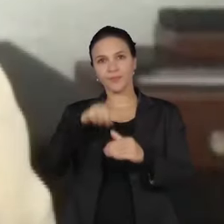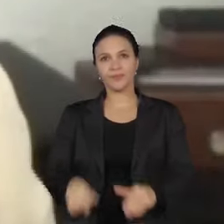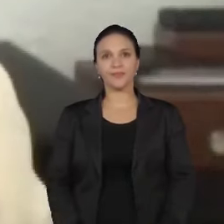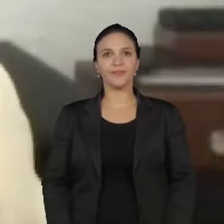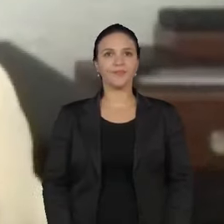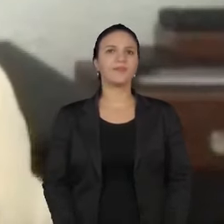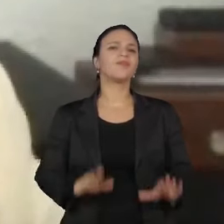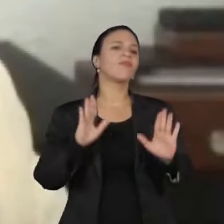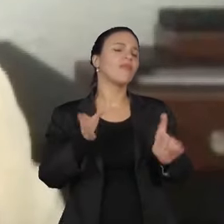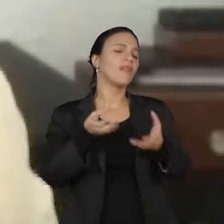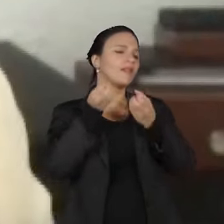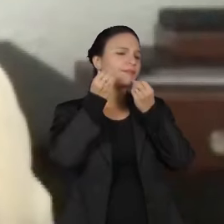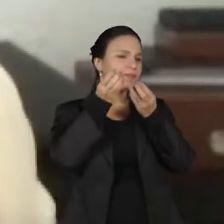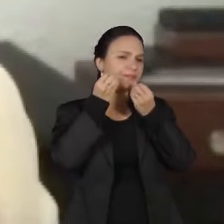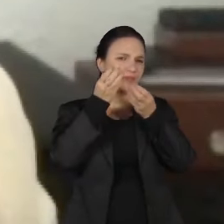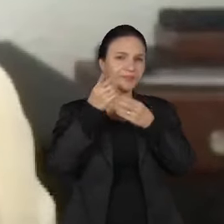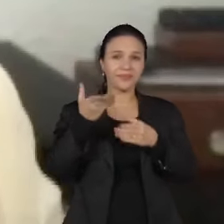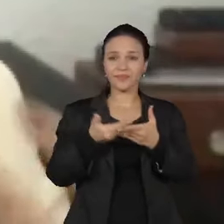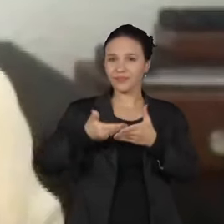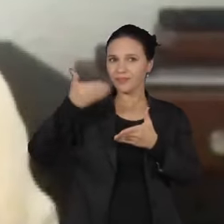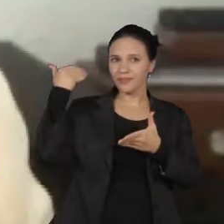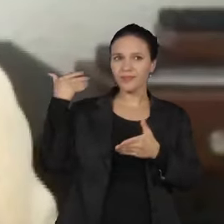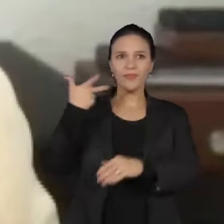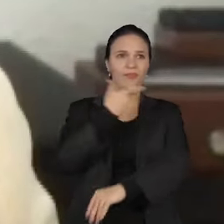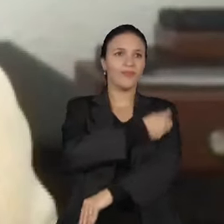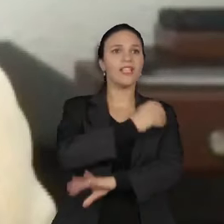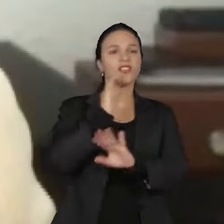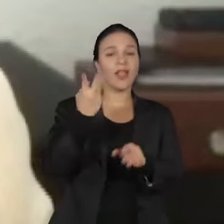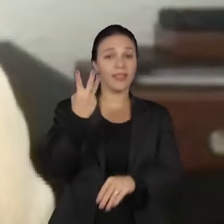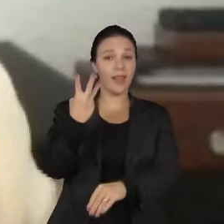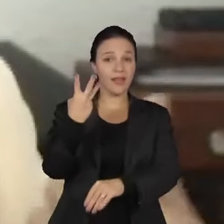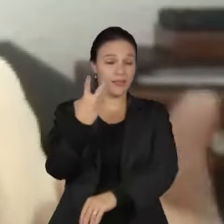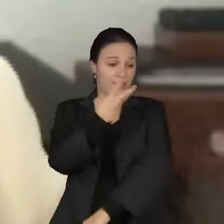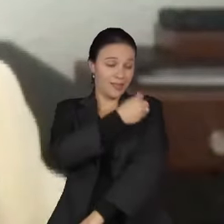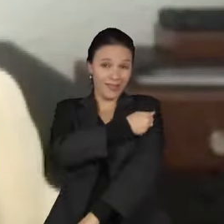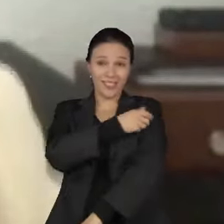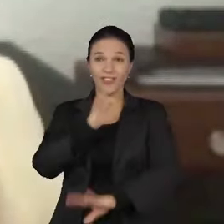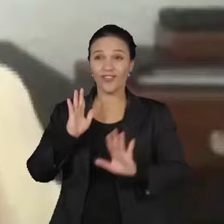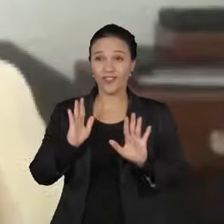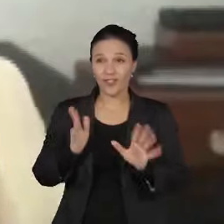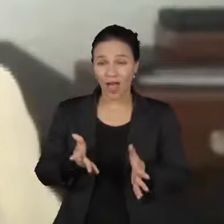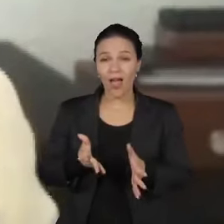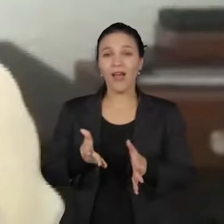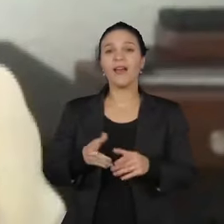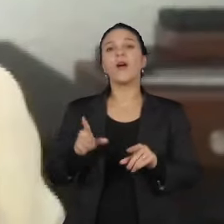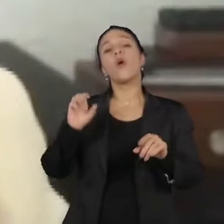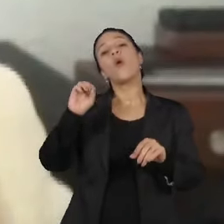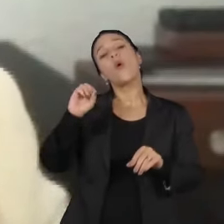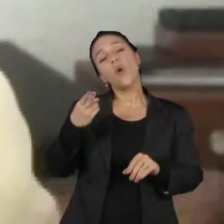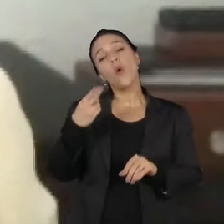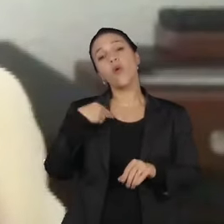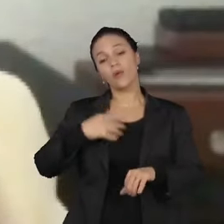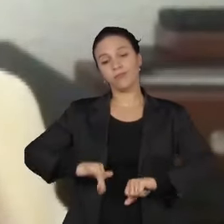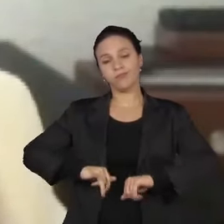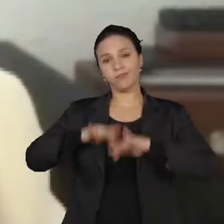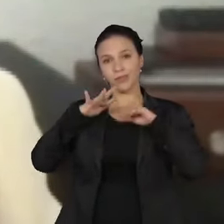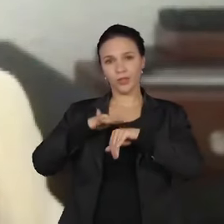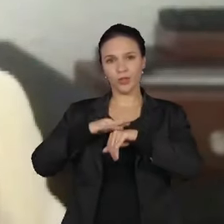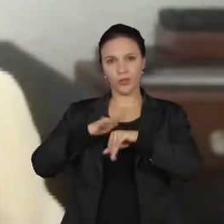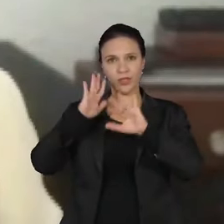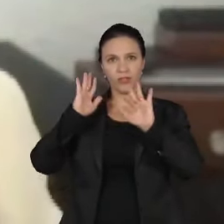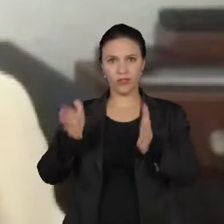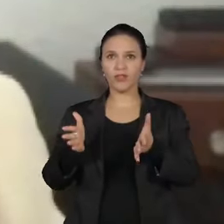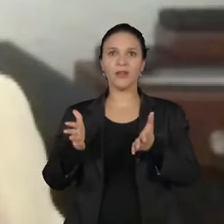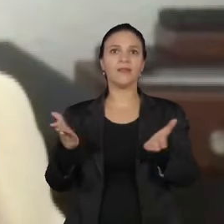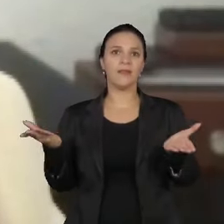já tem um monte de dado mostrando que quem já foi vacinado, pelo menos com 3 doses, ou já teve contato com a doença, 100% da